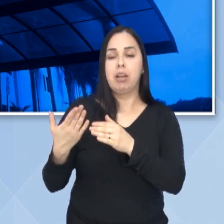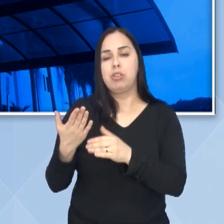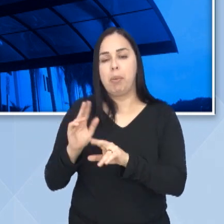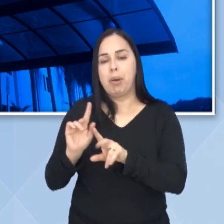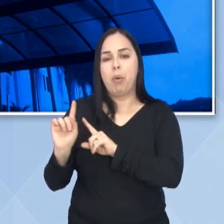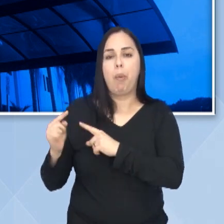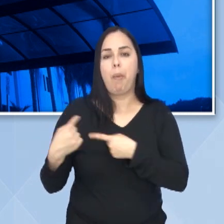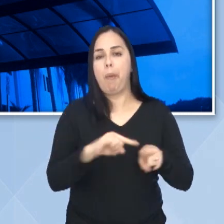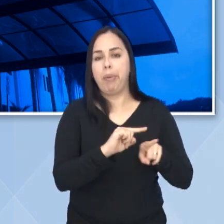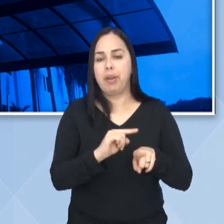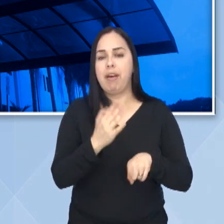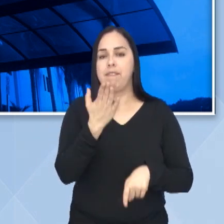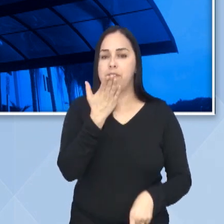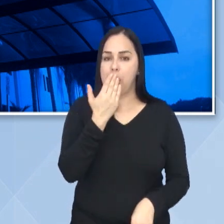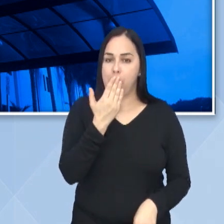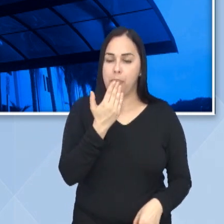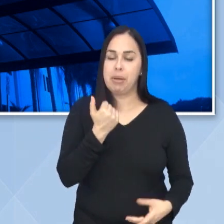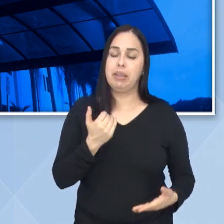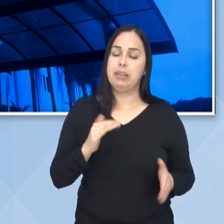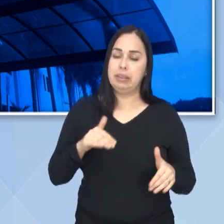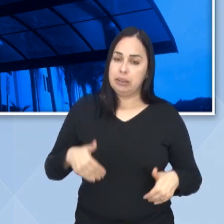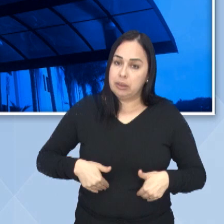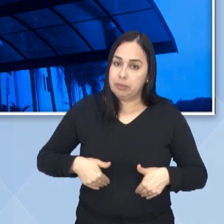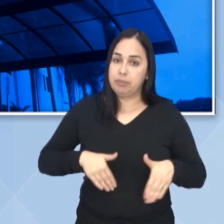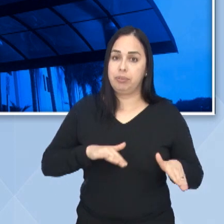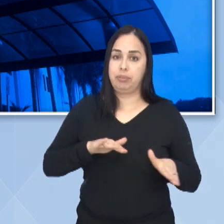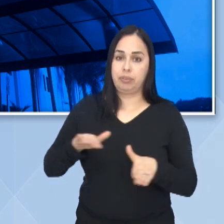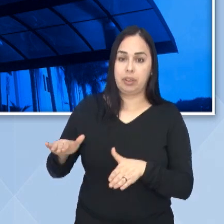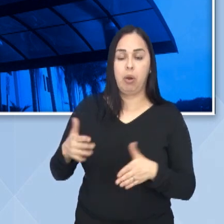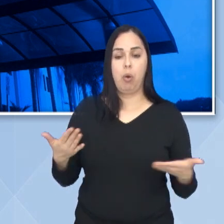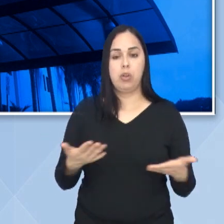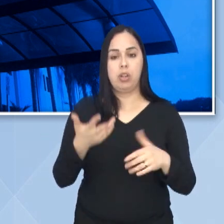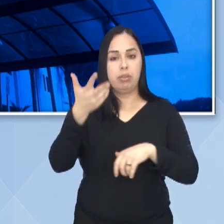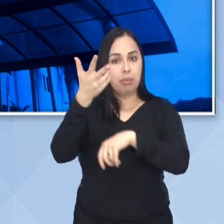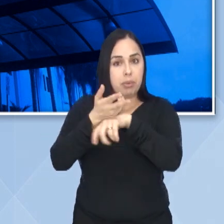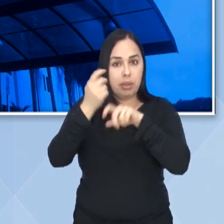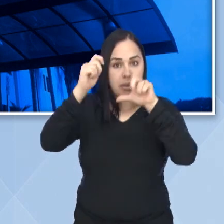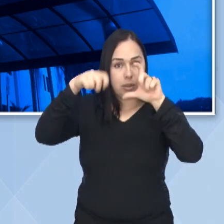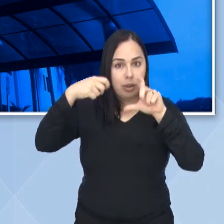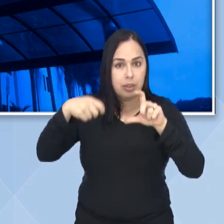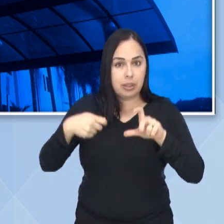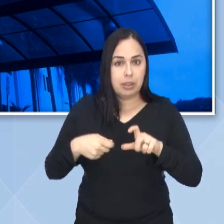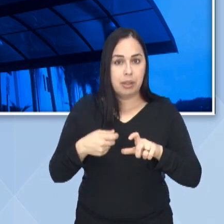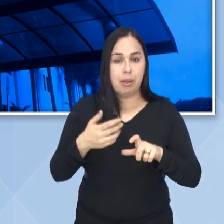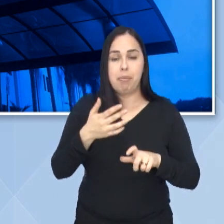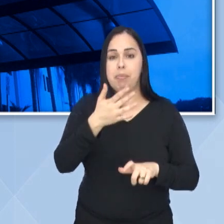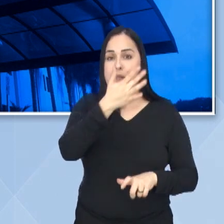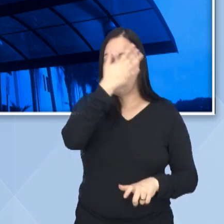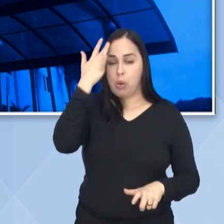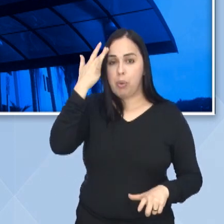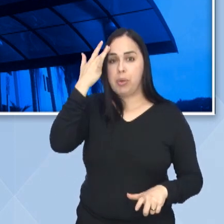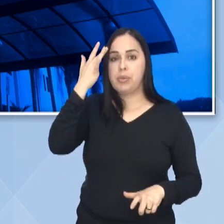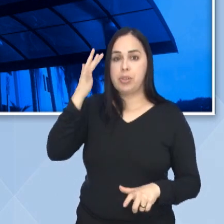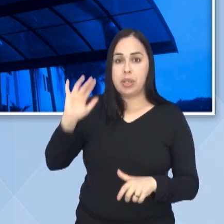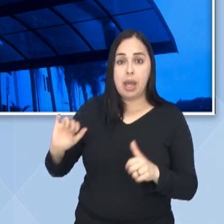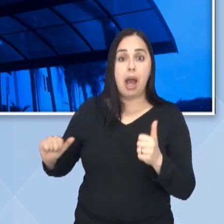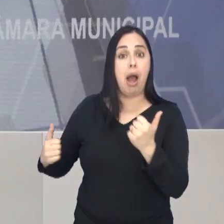nós trazemos a essa casa alguns vídeos de pessoas de destaque na nossa cidade que